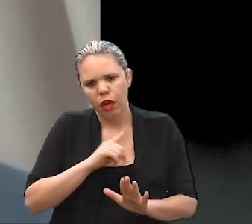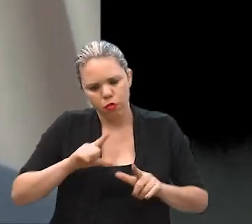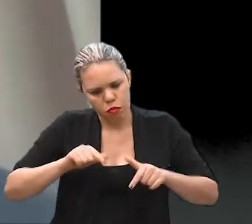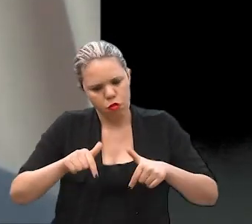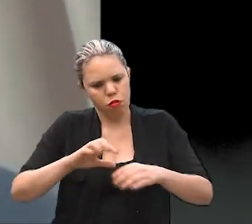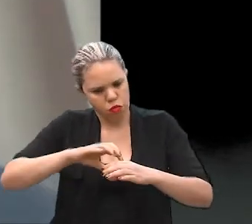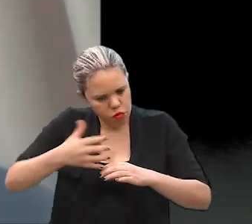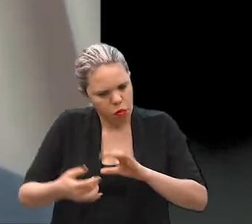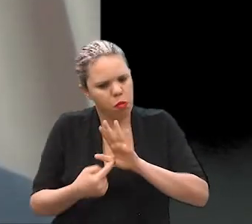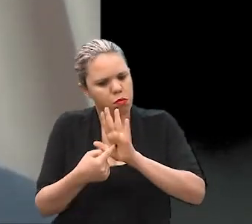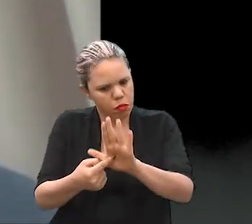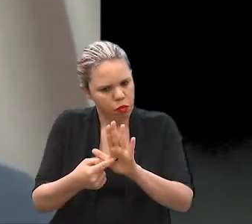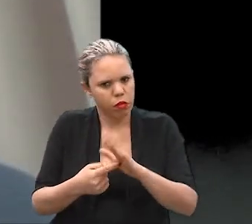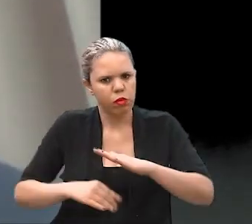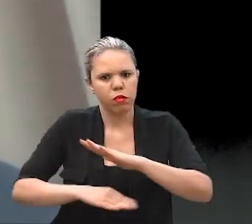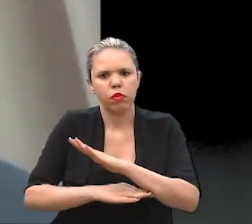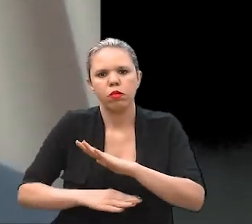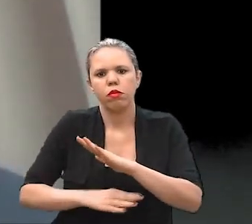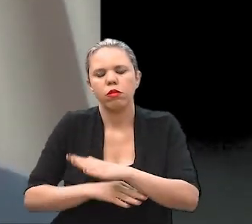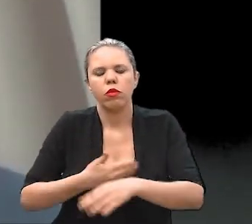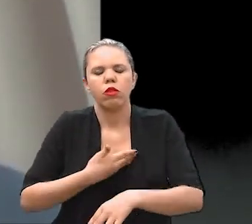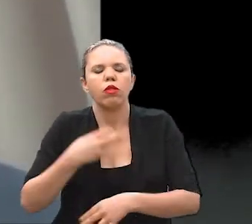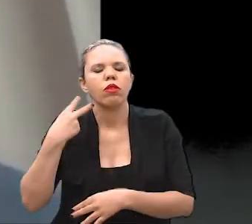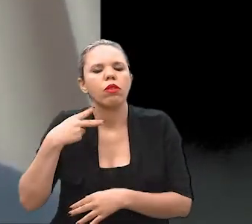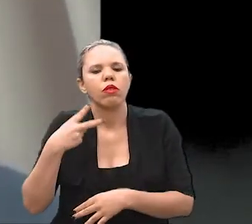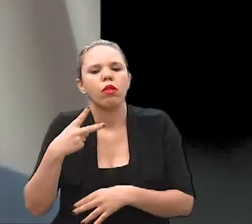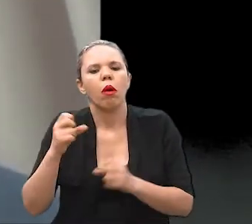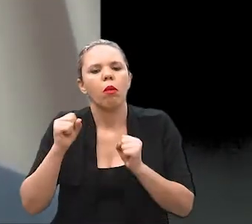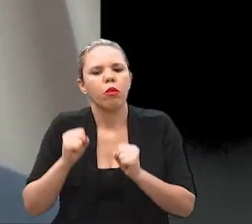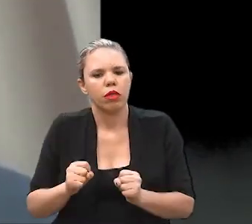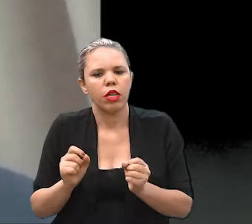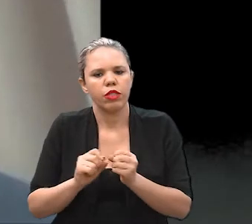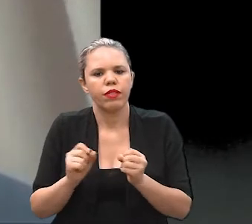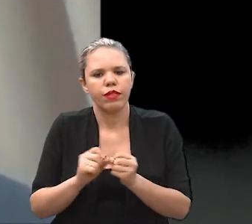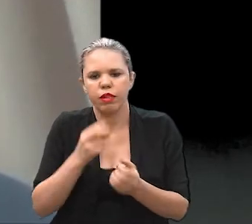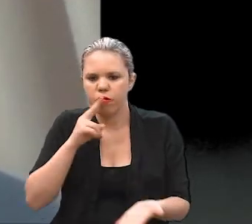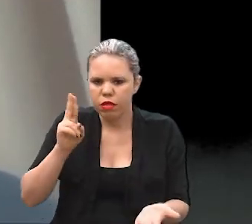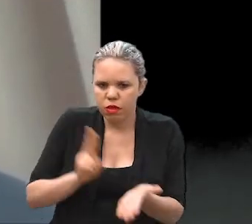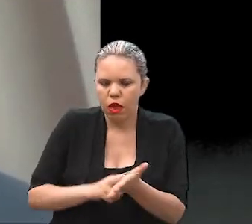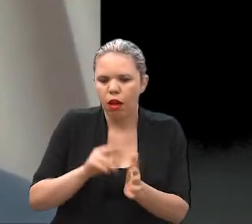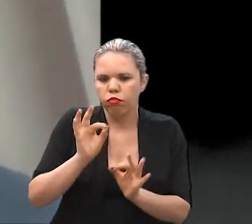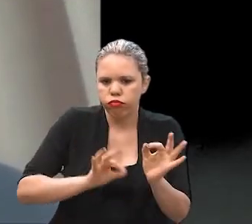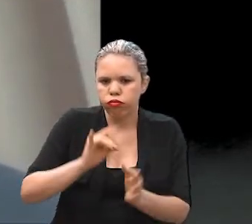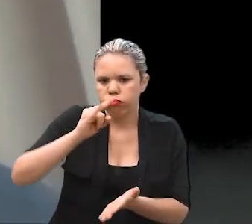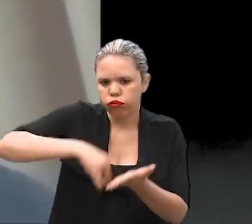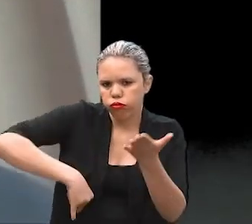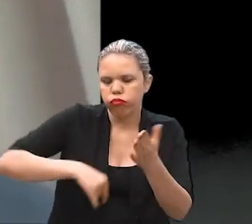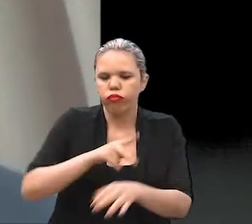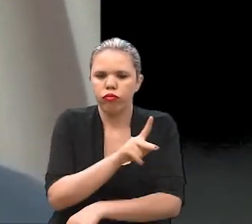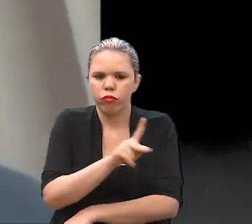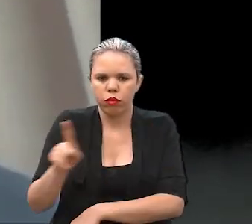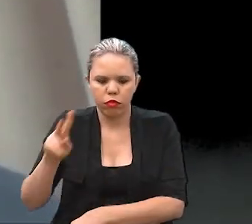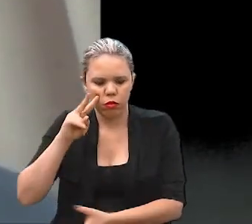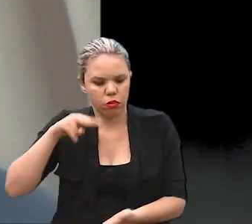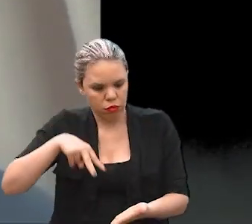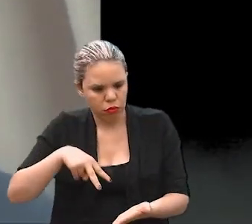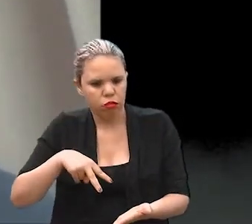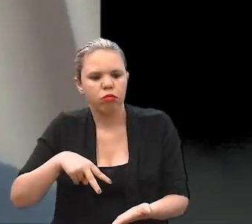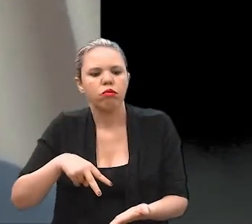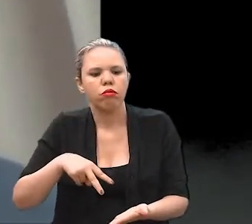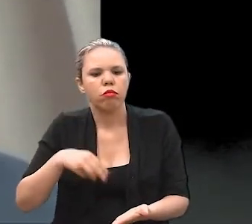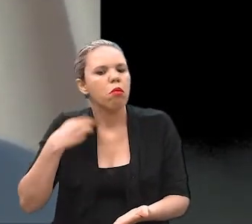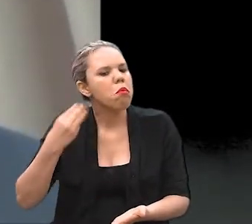de apresentar na Câmara para que os colegas pudessem fazer essa carta, o presidente